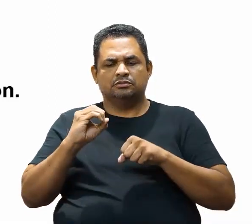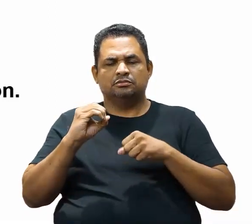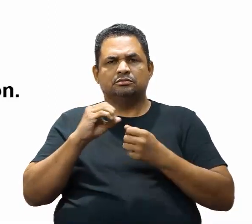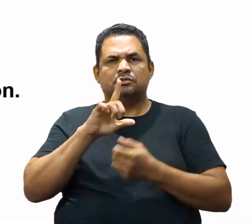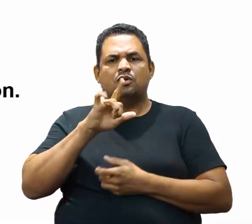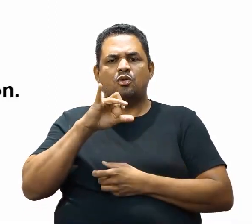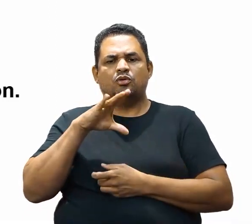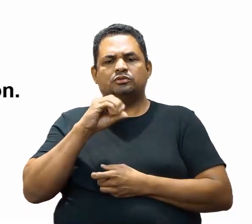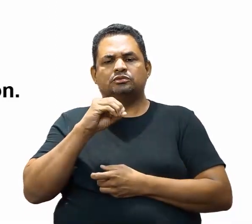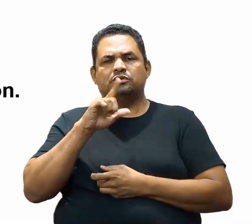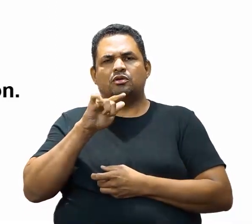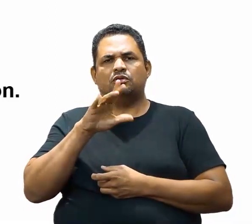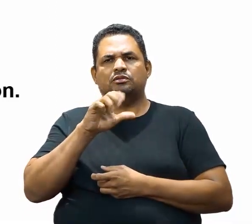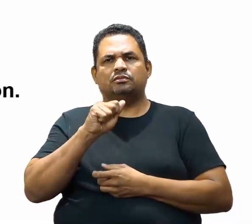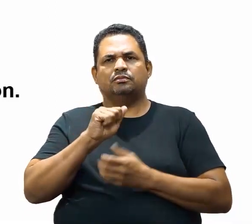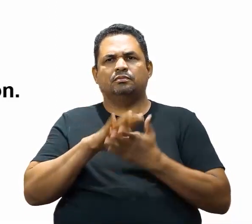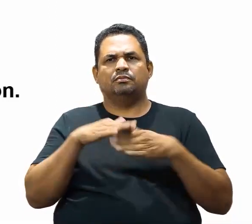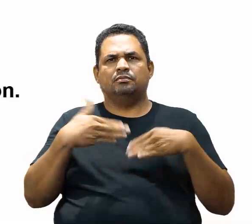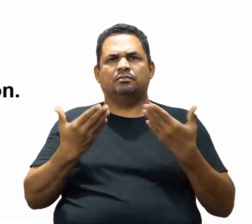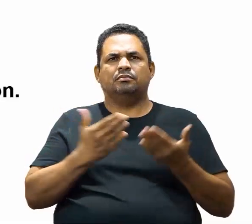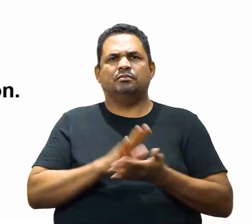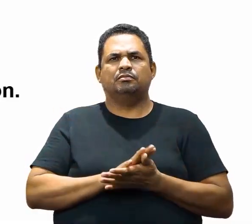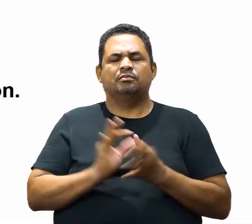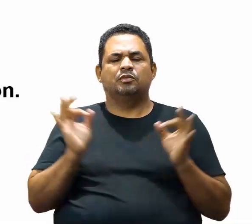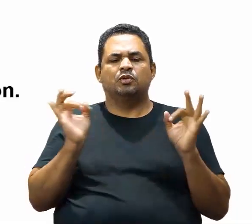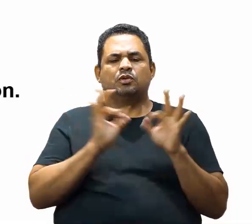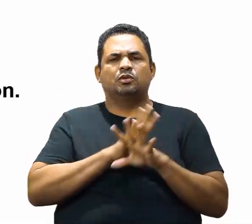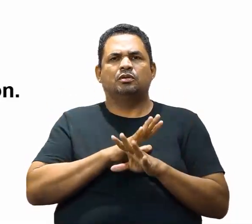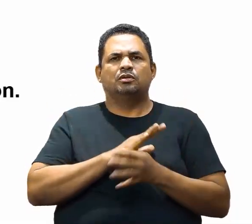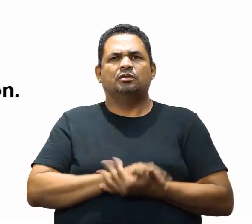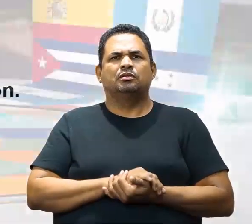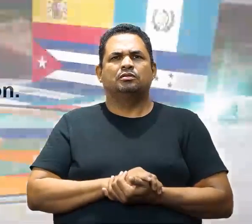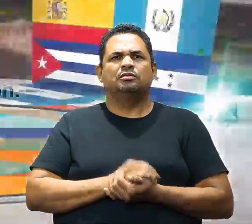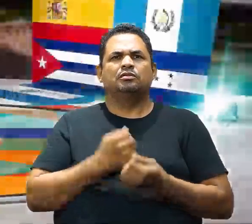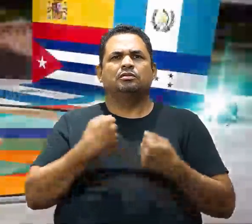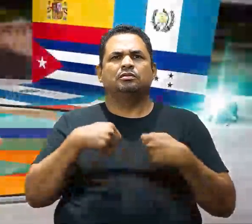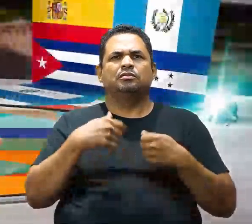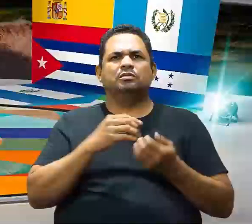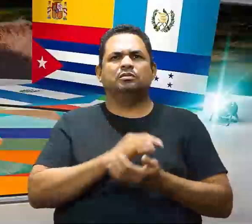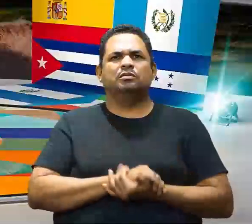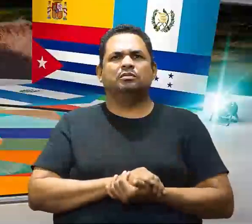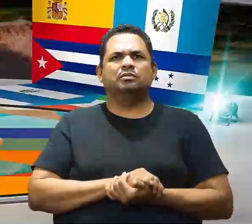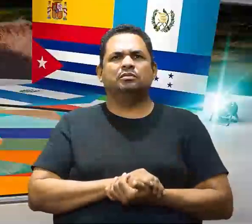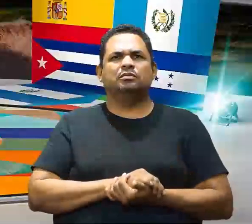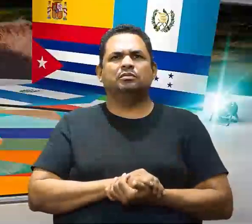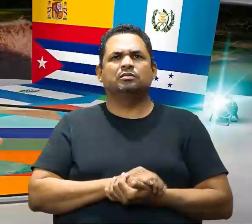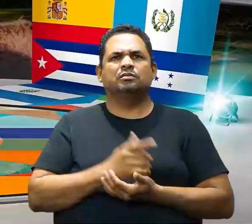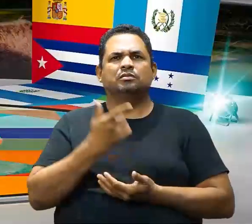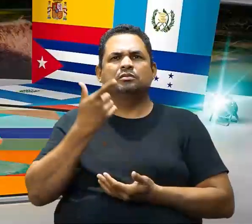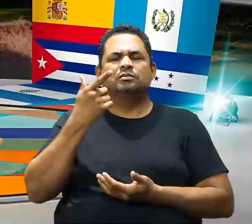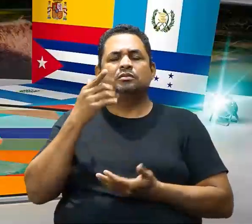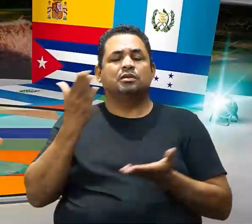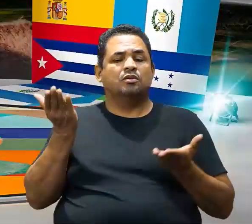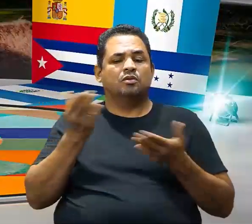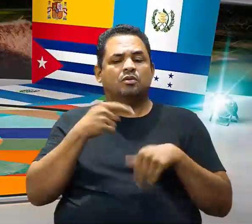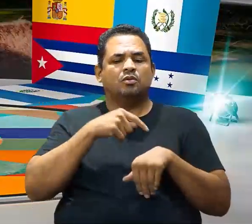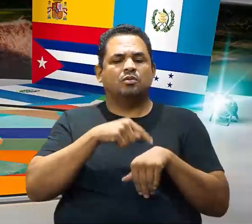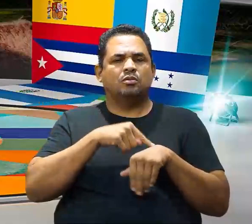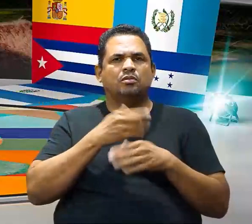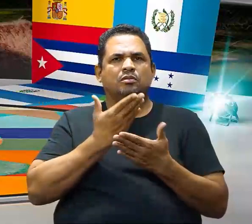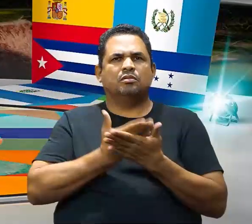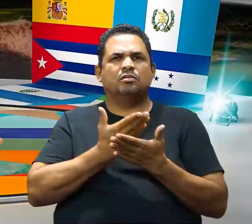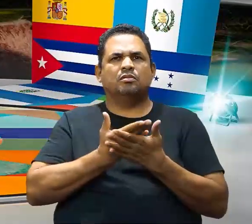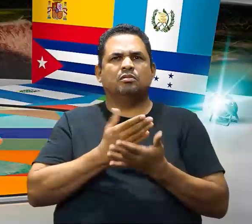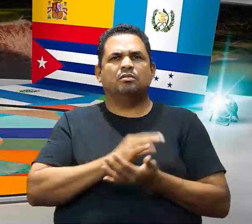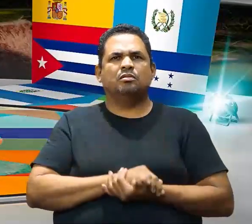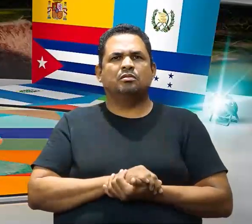Tranquilos, prontinhos. Agora a gente já pode passar para um outro momento da nossa aula. Então, vamos